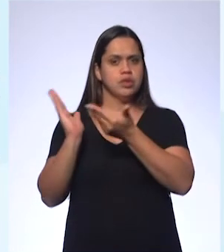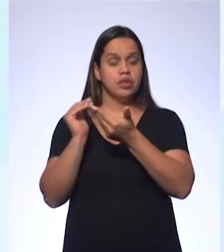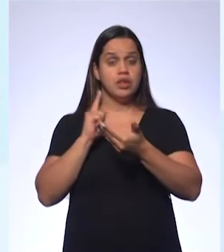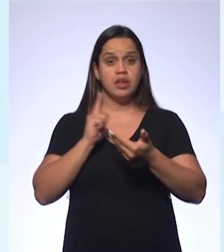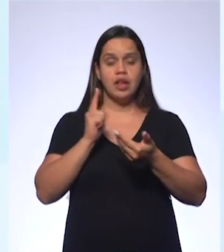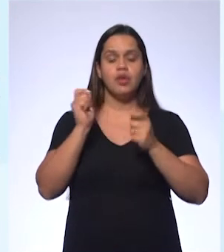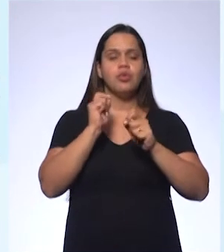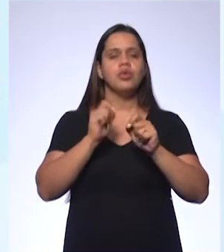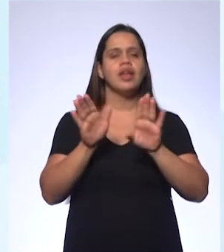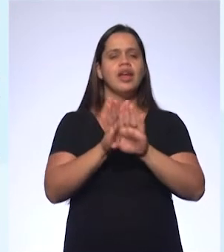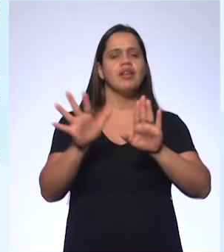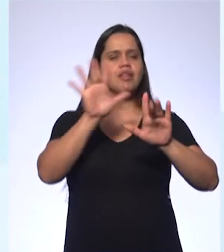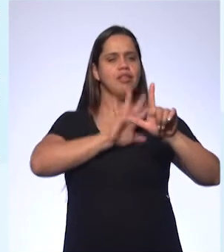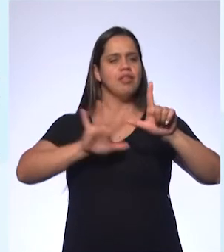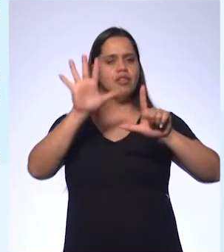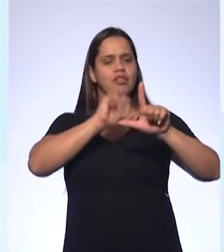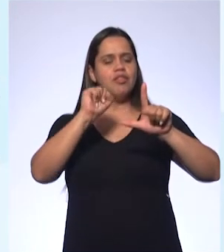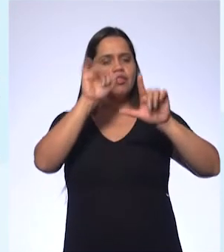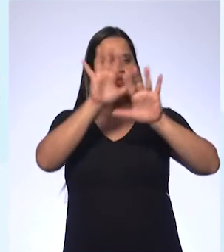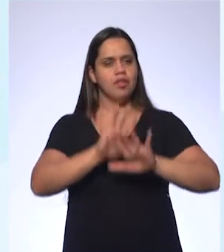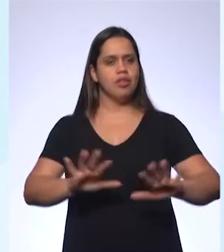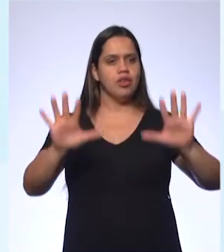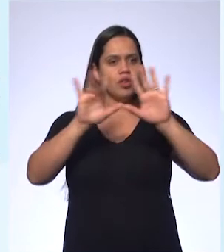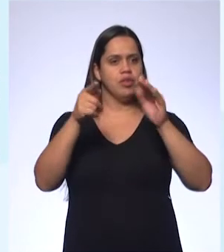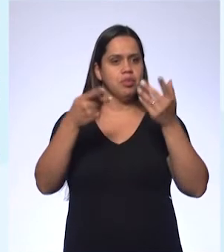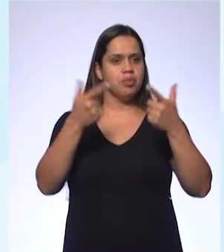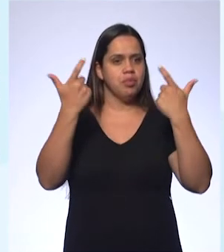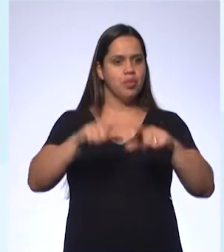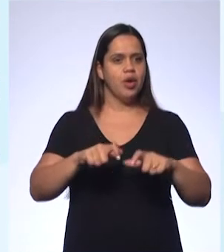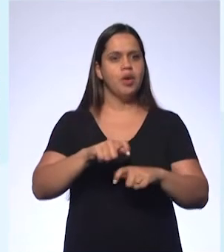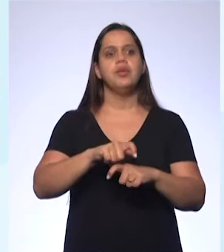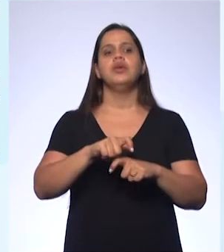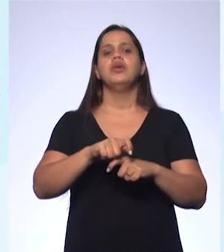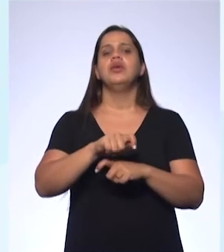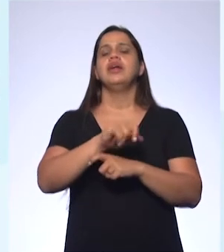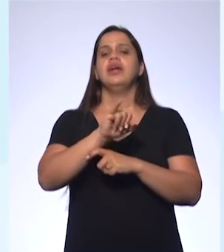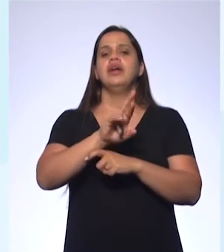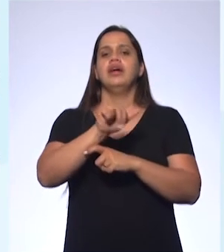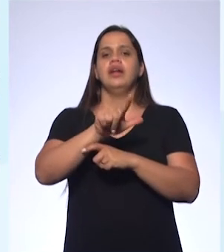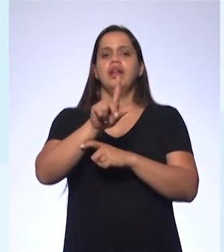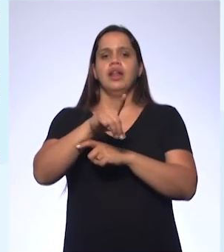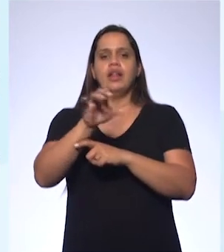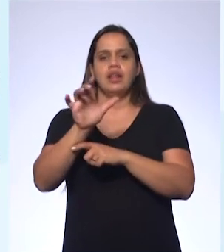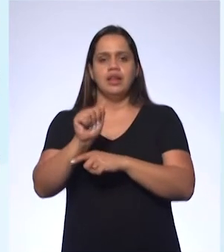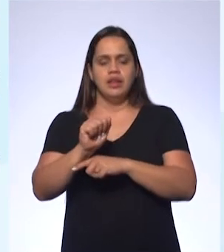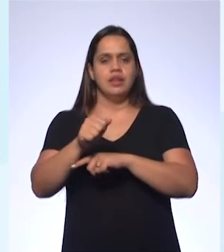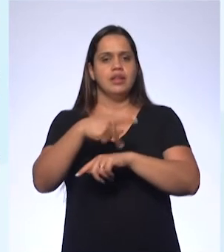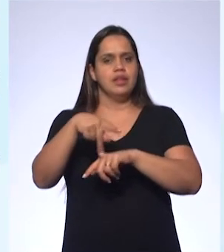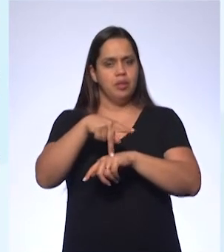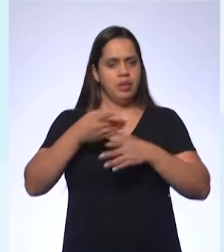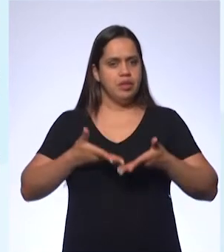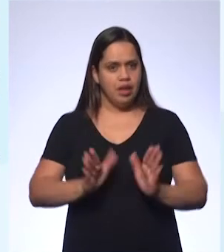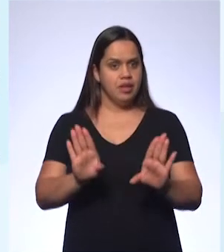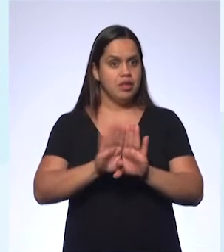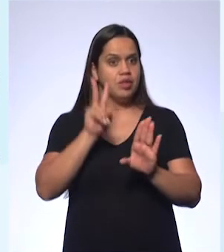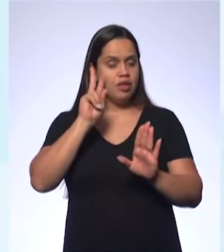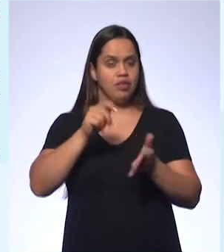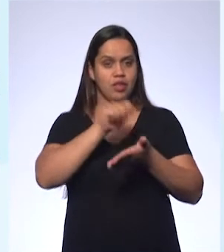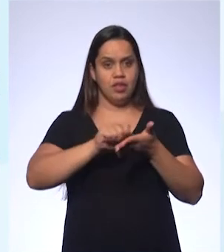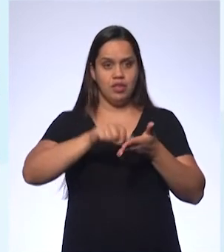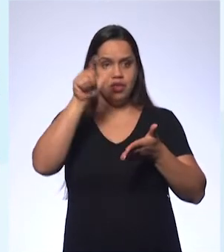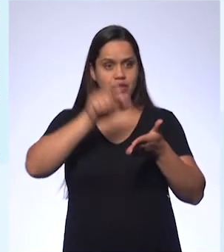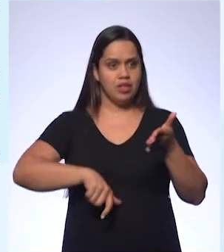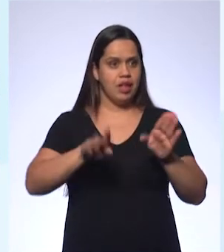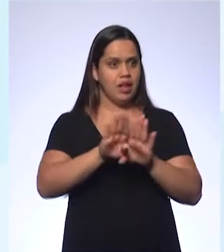fundo a paisagem etérea de Dublin, na Irlanda, sua terra natal. E as obras principais que a gente tem dele aí, podemos citar os livros Retrato